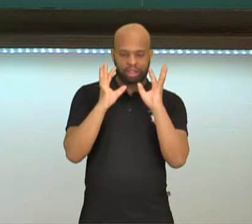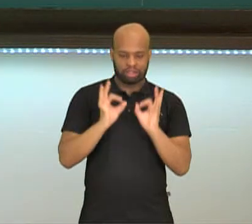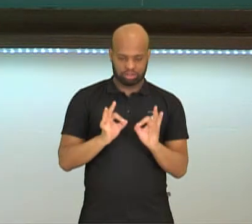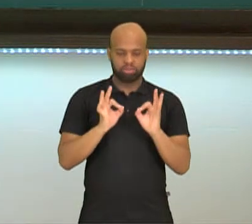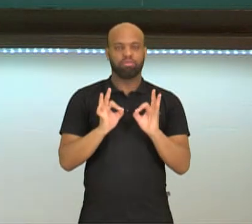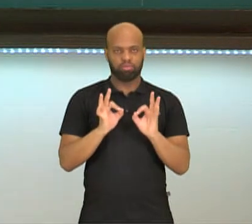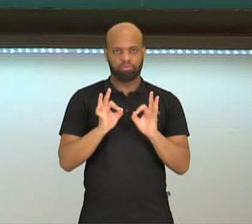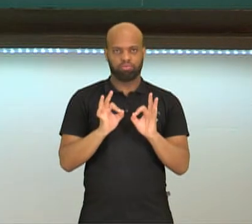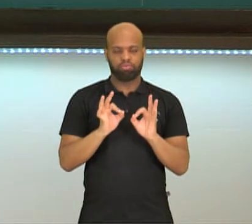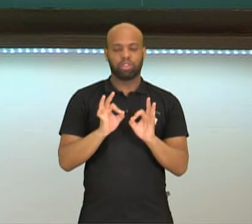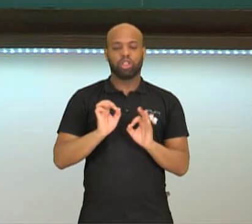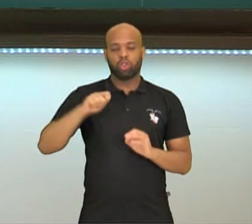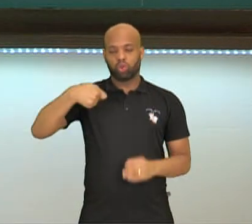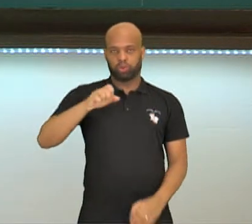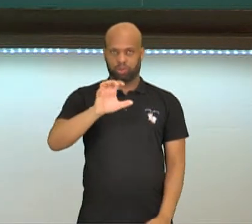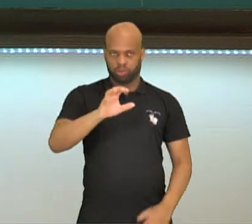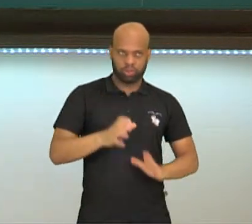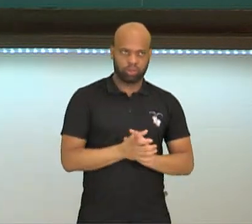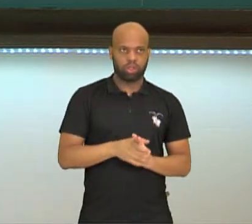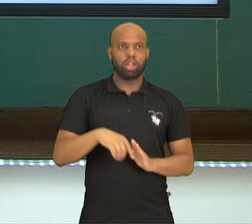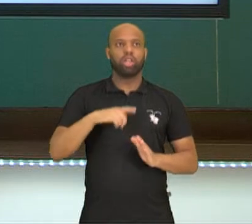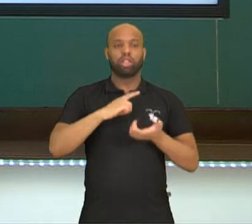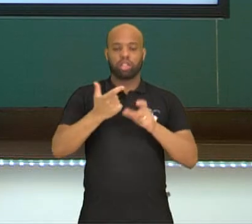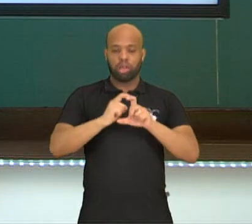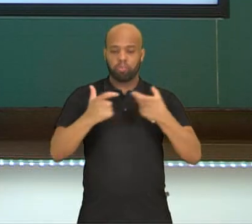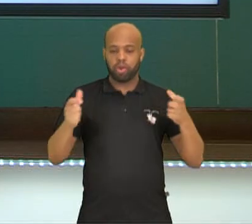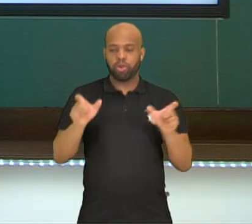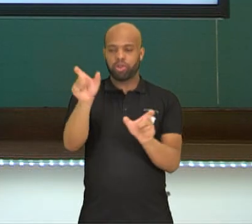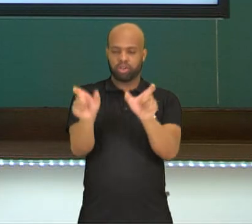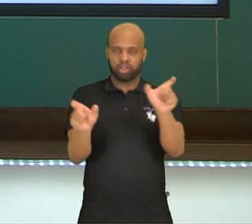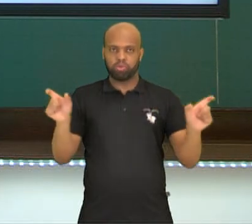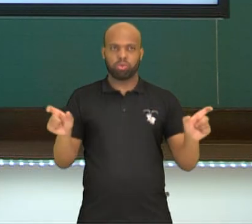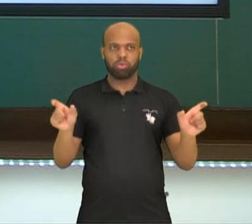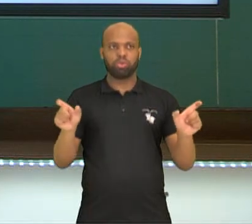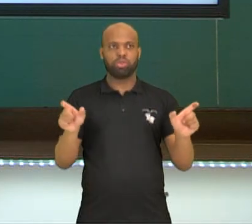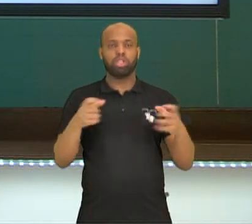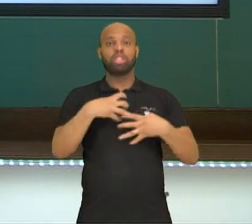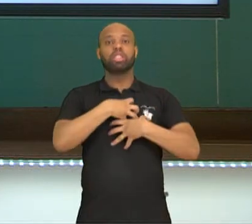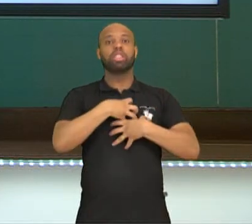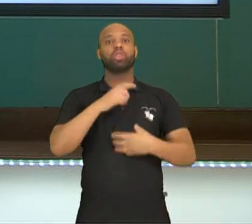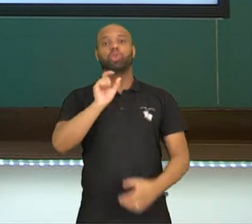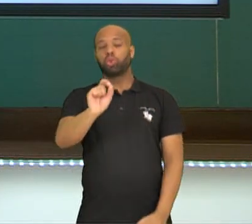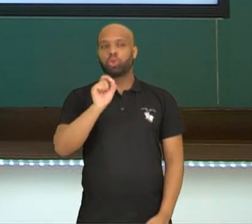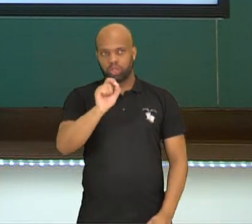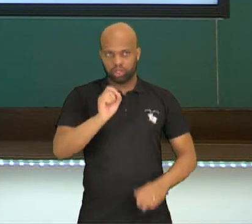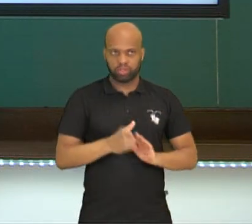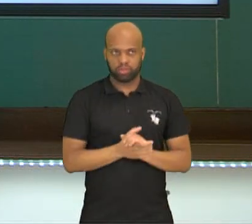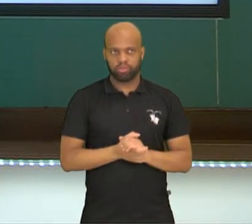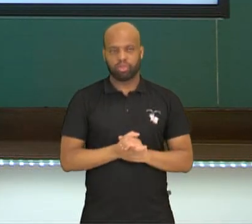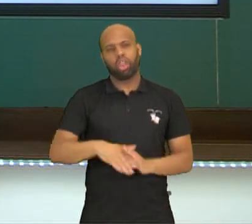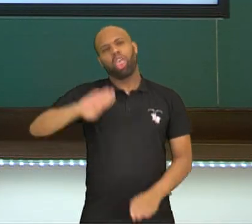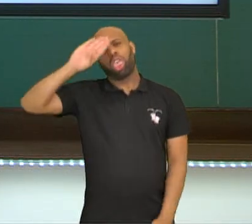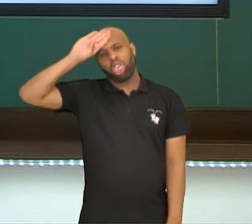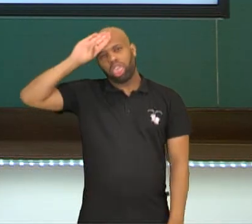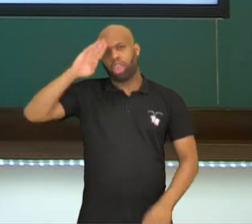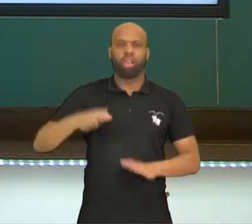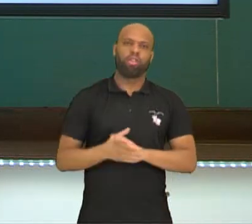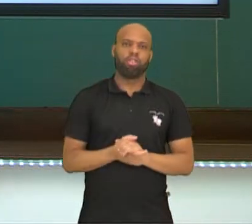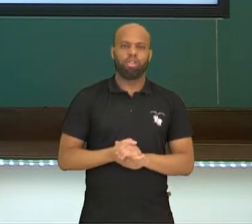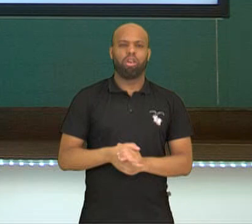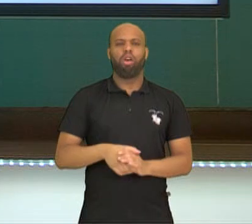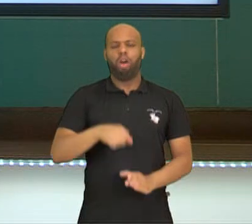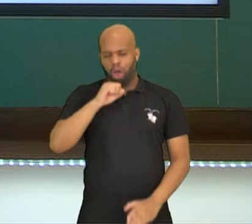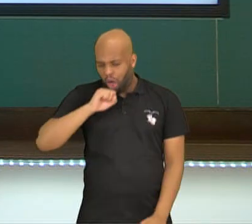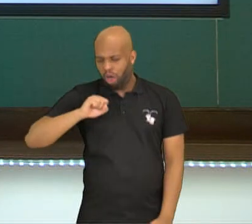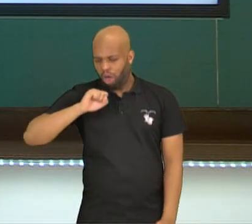atenção nesse sentido. A maioria das pessoas sintomáticas apresentam febre,